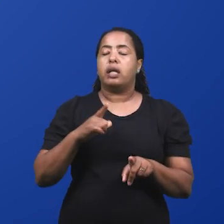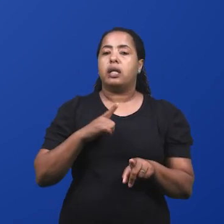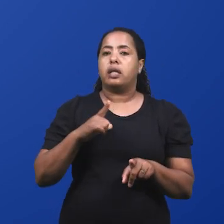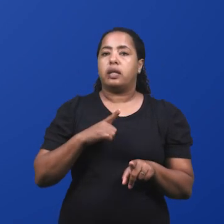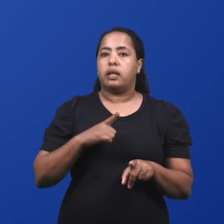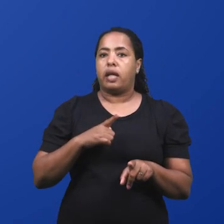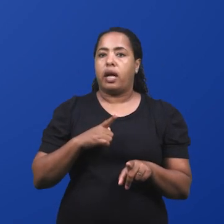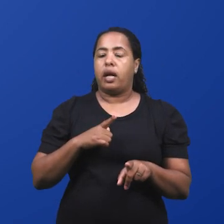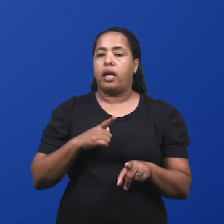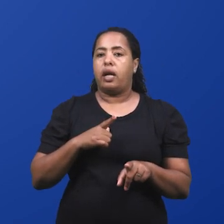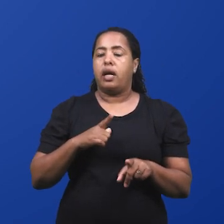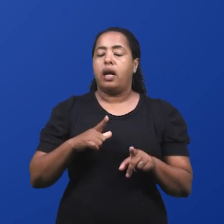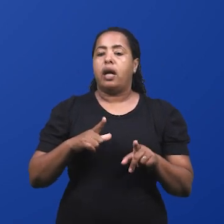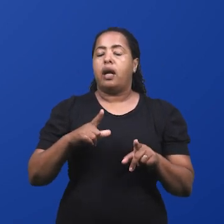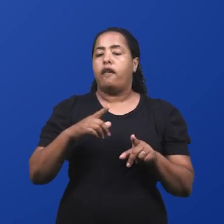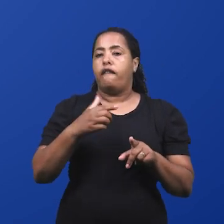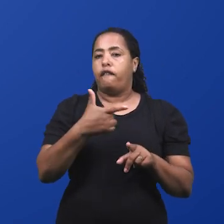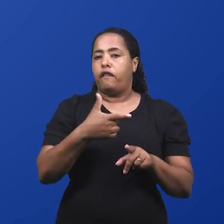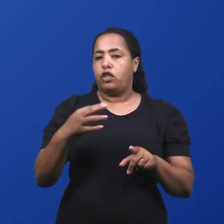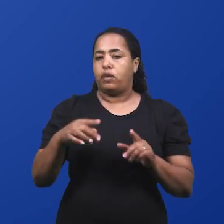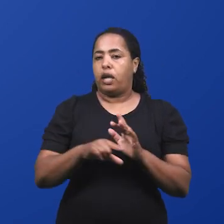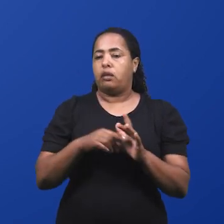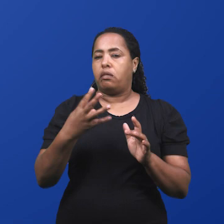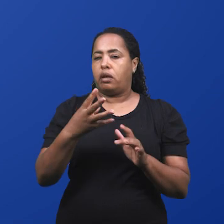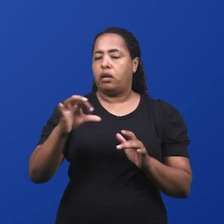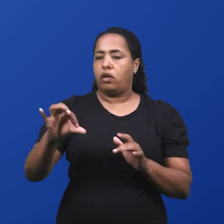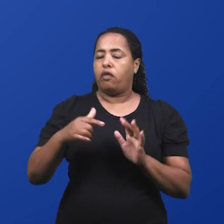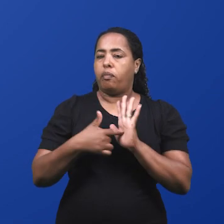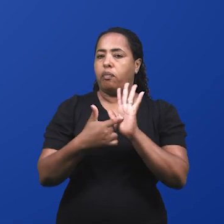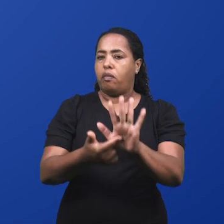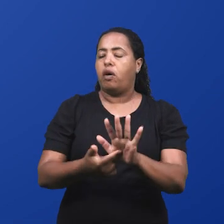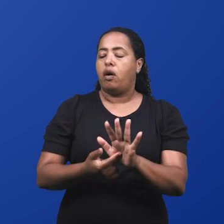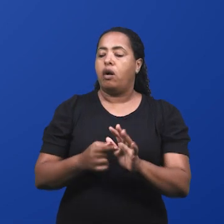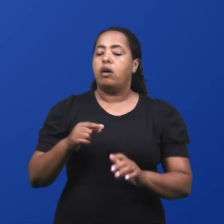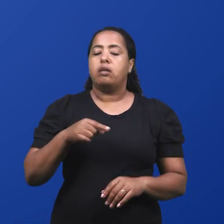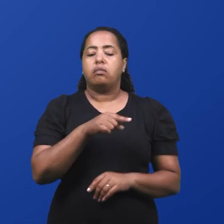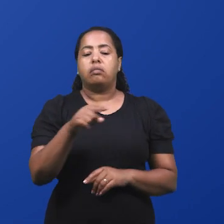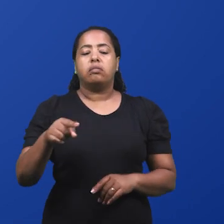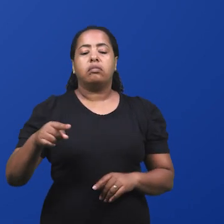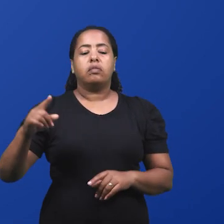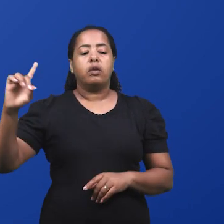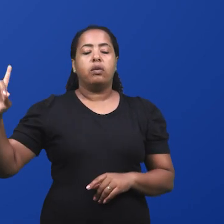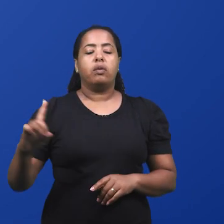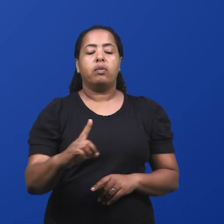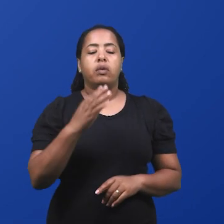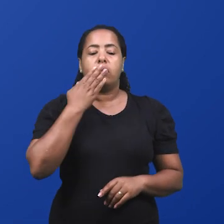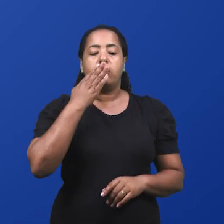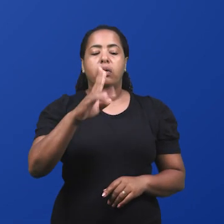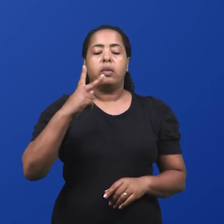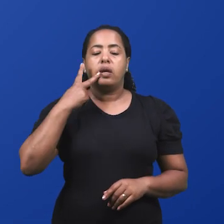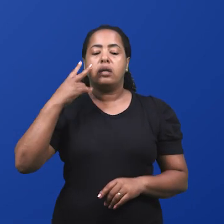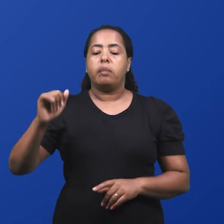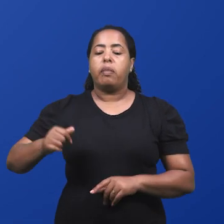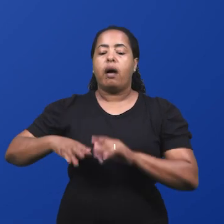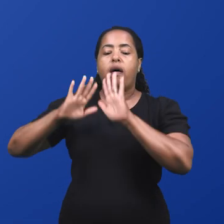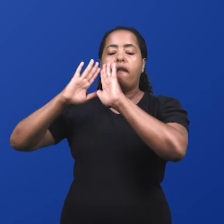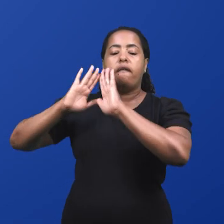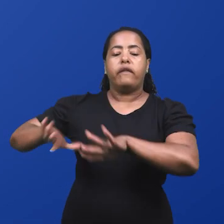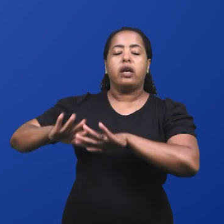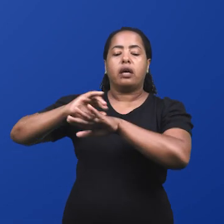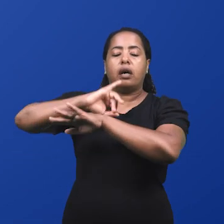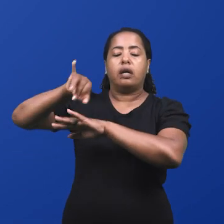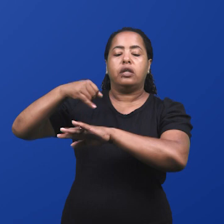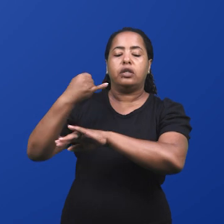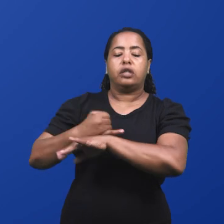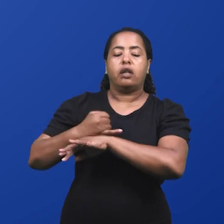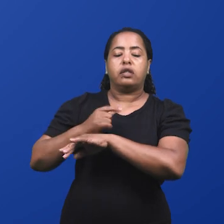a gente tem a palavra lá de Lucas 24:49, que diz assim: Eis que sobre vós envio a promessa de meu Pai, ficai, porém,